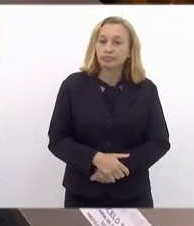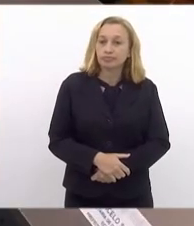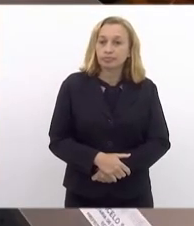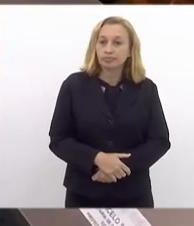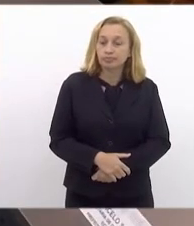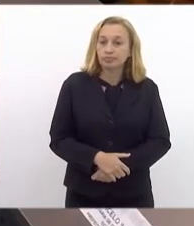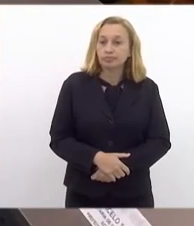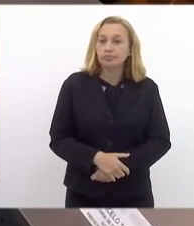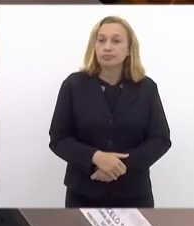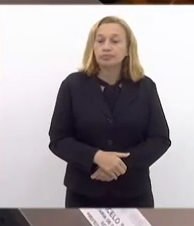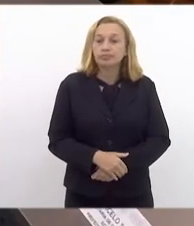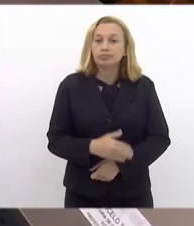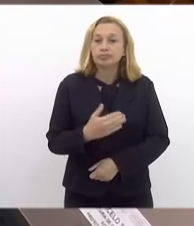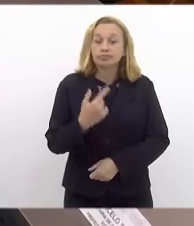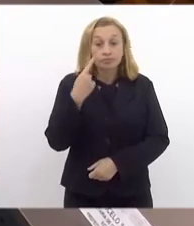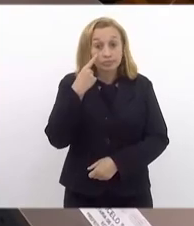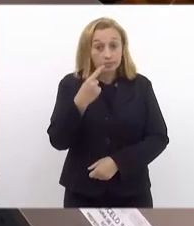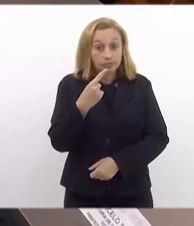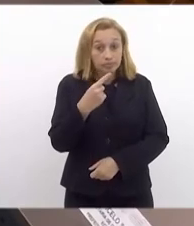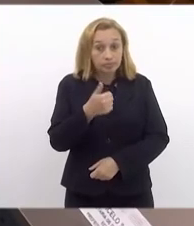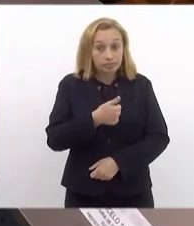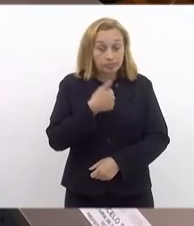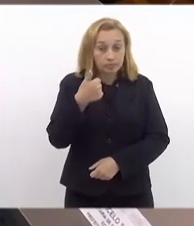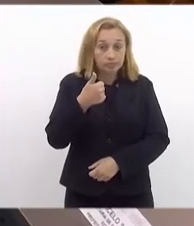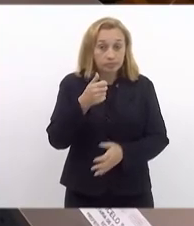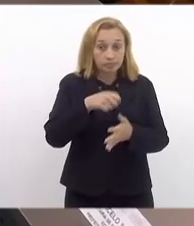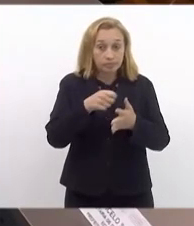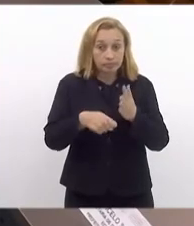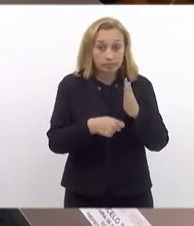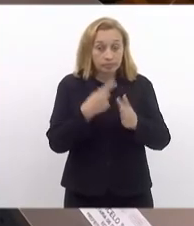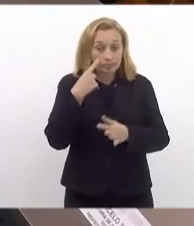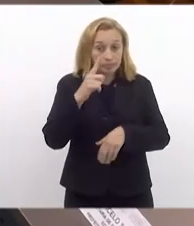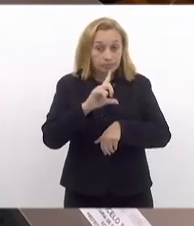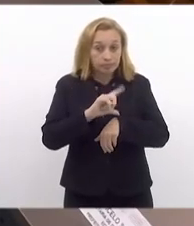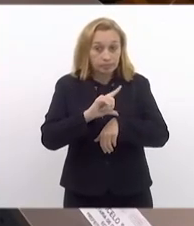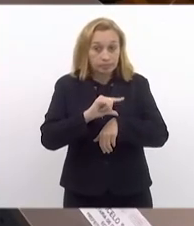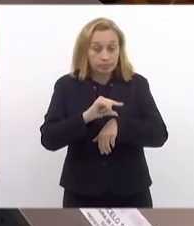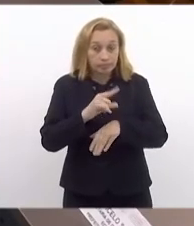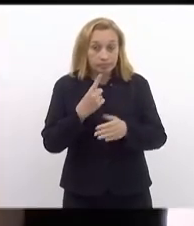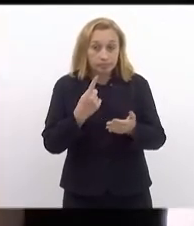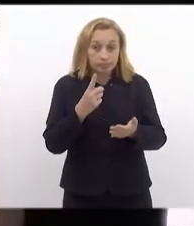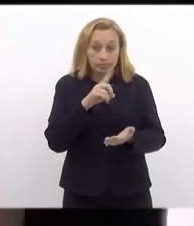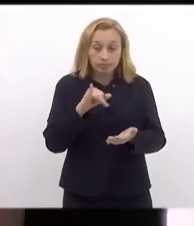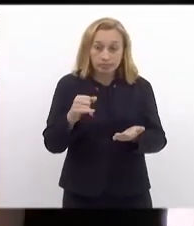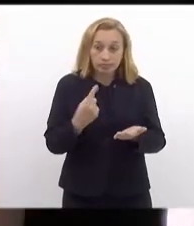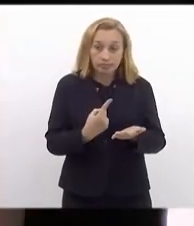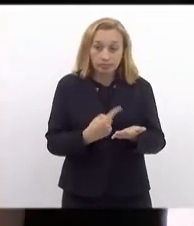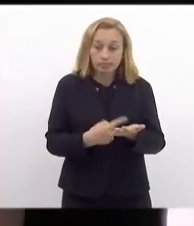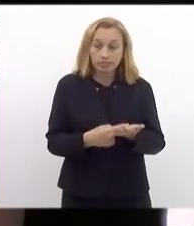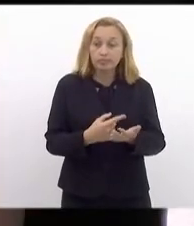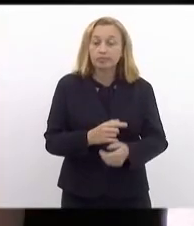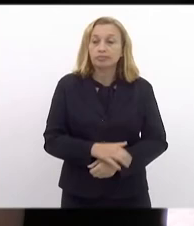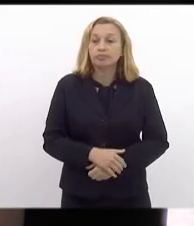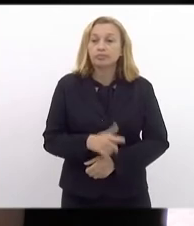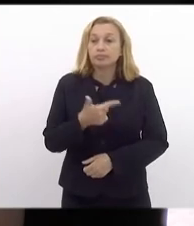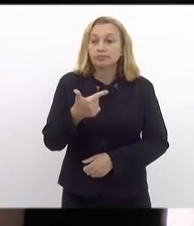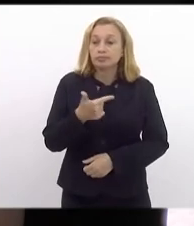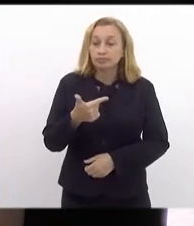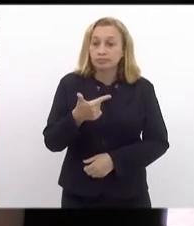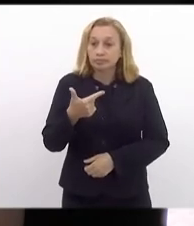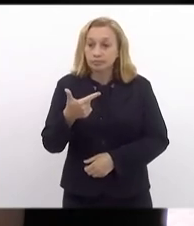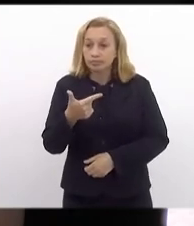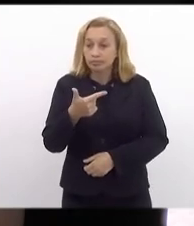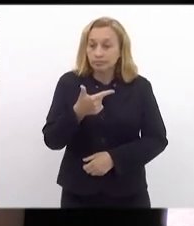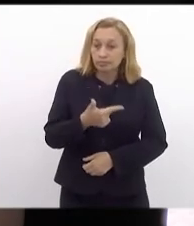queria que você pegasse o calendário para a gente a marcar de ir embora aí faz favor vê aí mais ou menos a gente 20 e 22